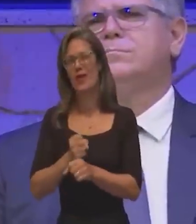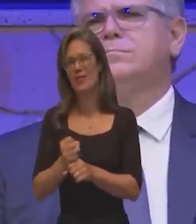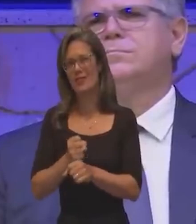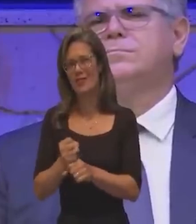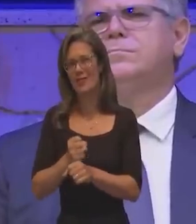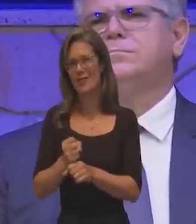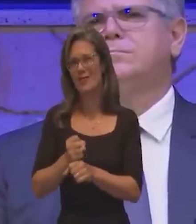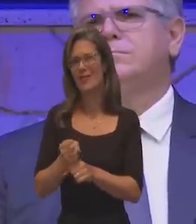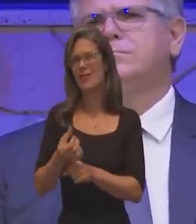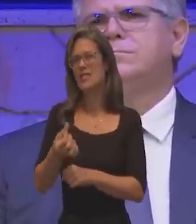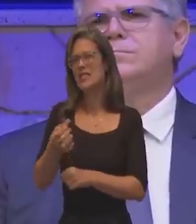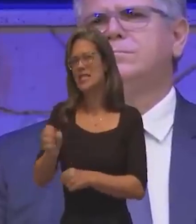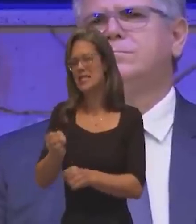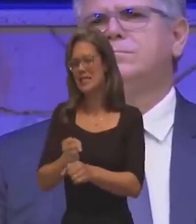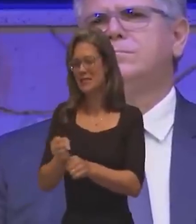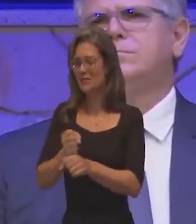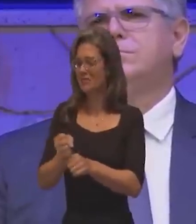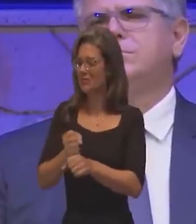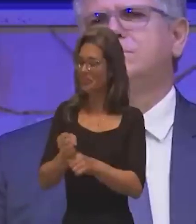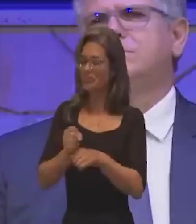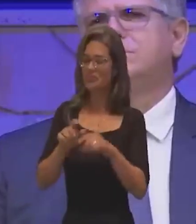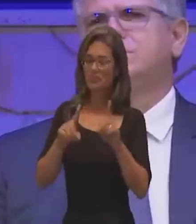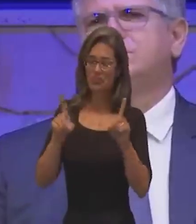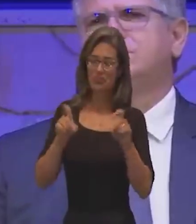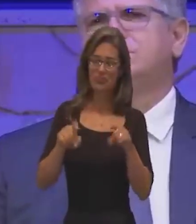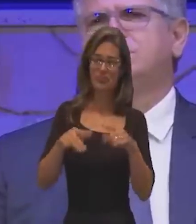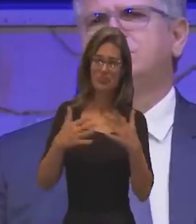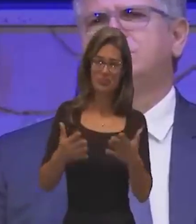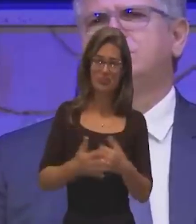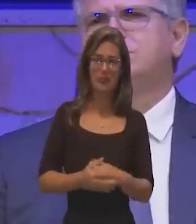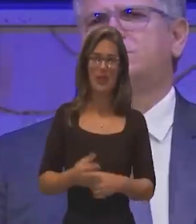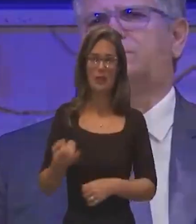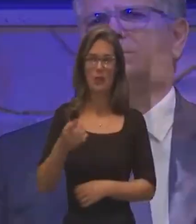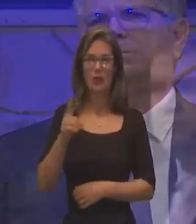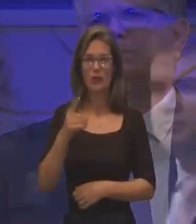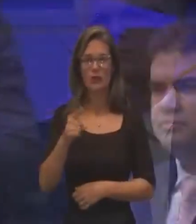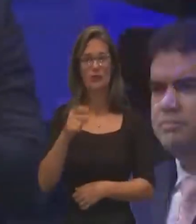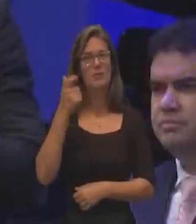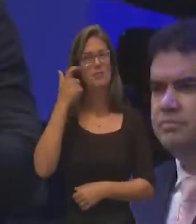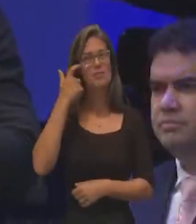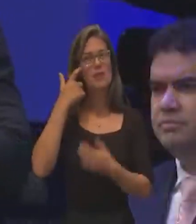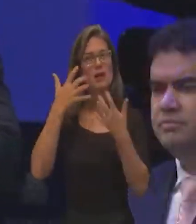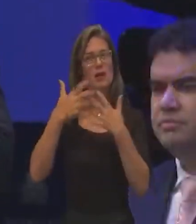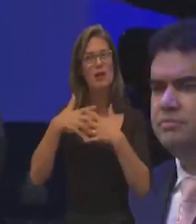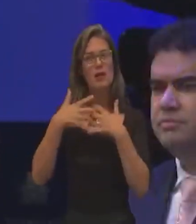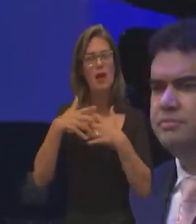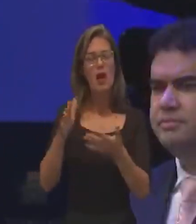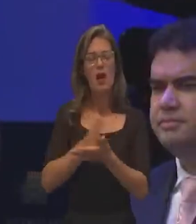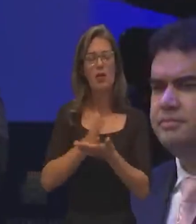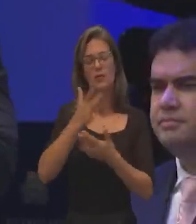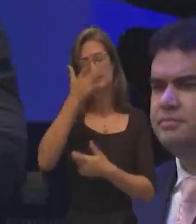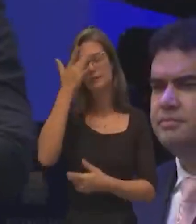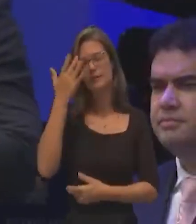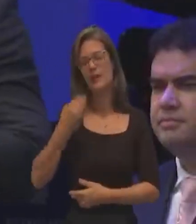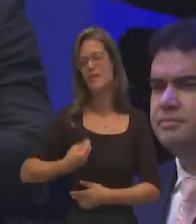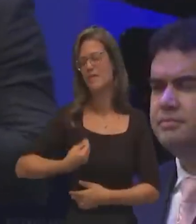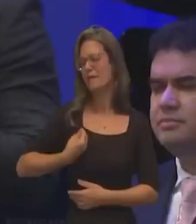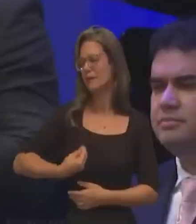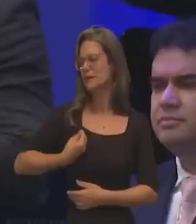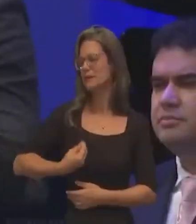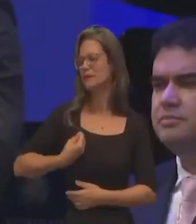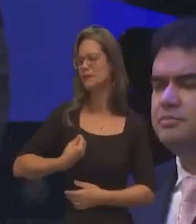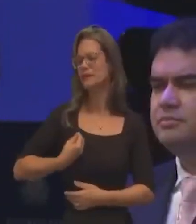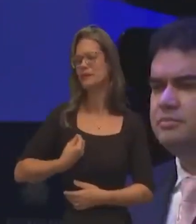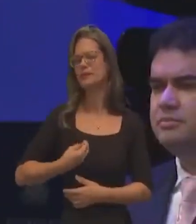o Senhor? Repense a sua vida. Há pessoas que vão vivendo loucamente a vida sem fazer o